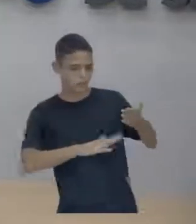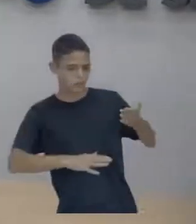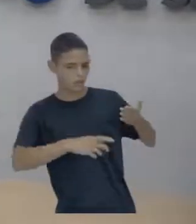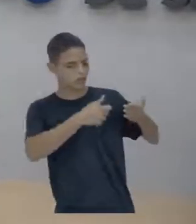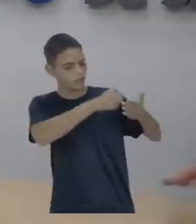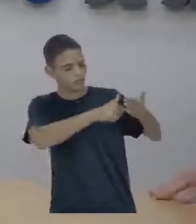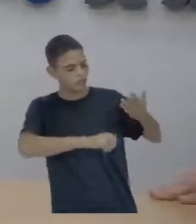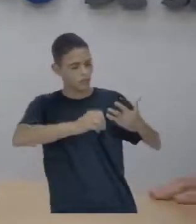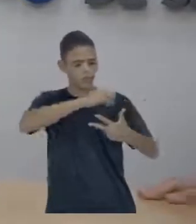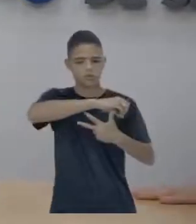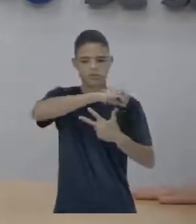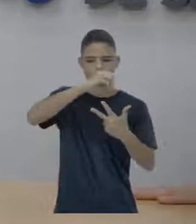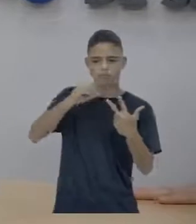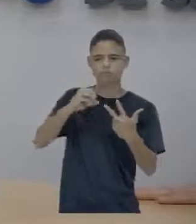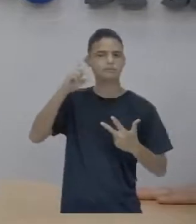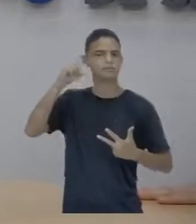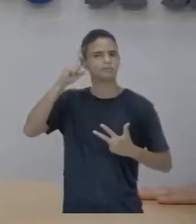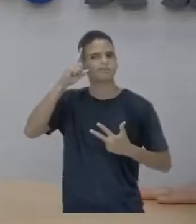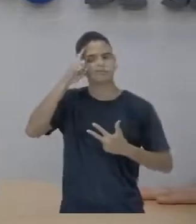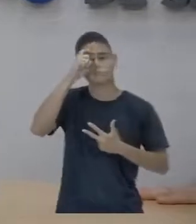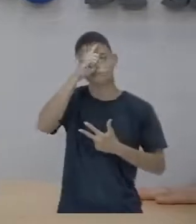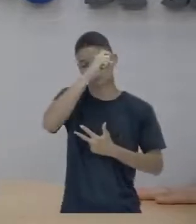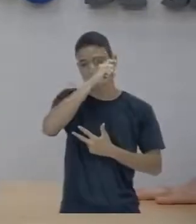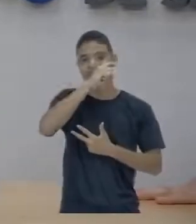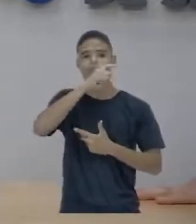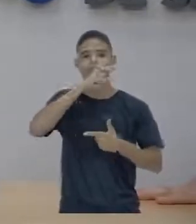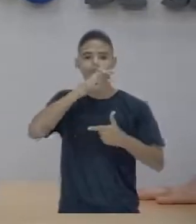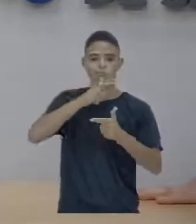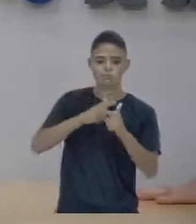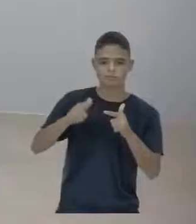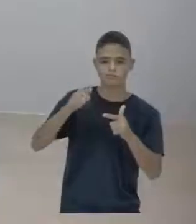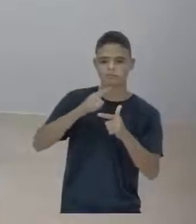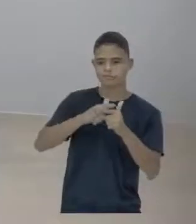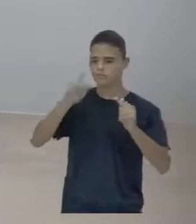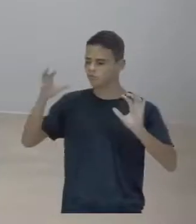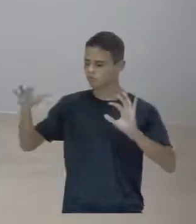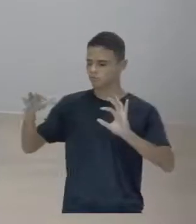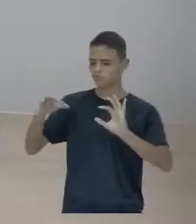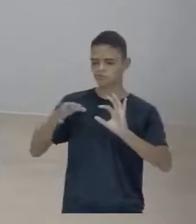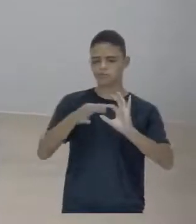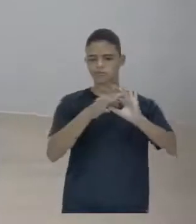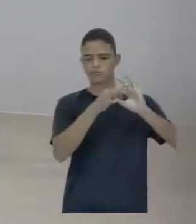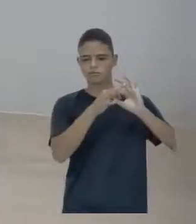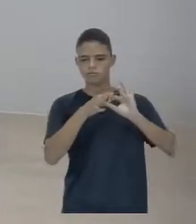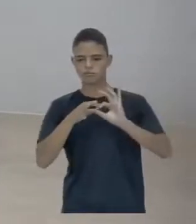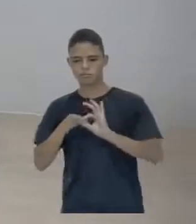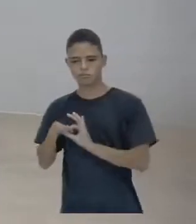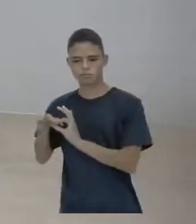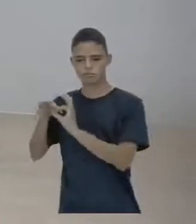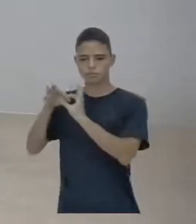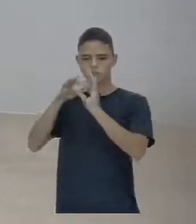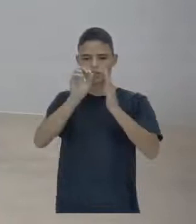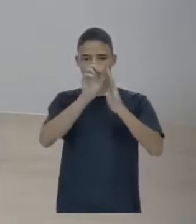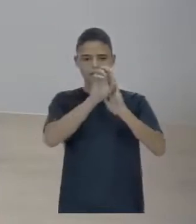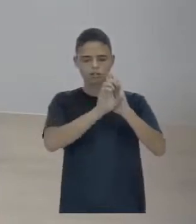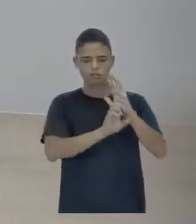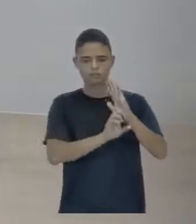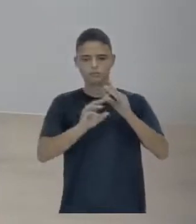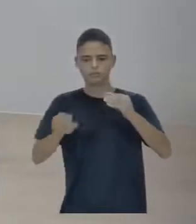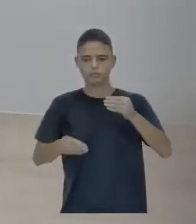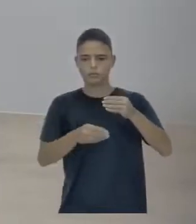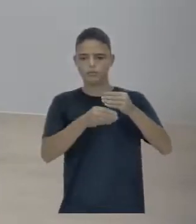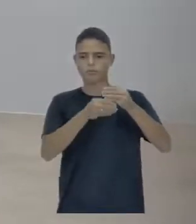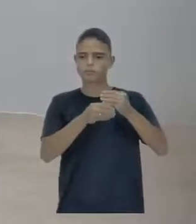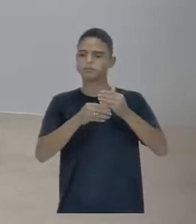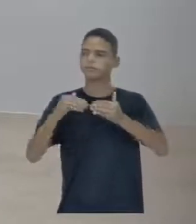trabalho explicar na sala de aula essa questão da união aí das disciplinas, né? Que hoje a gente chama de componente curricular, e foi um